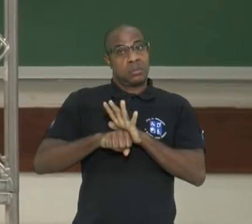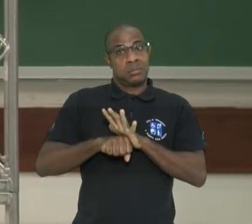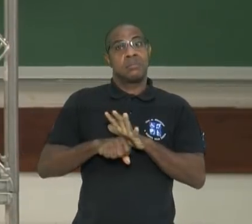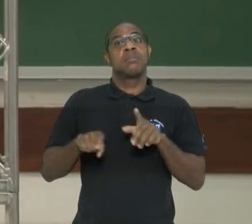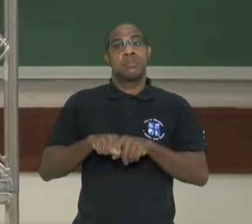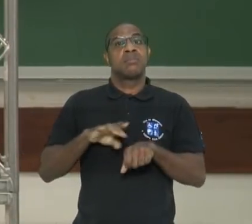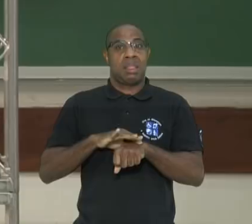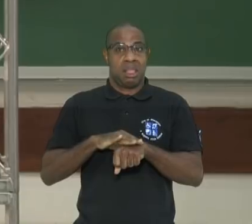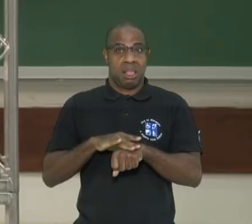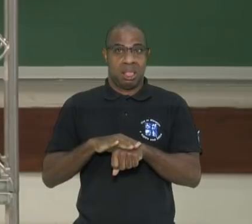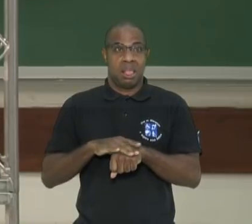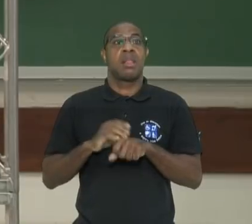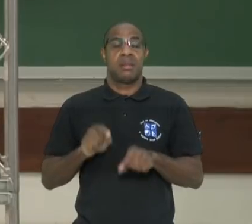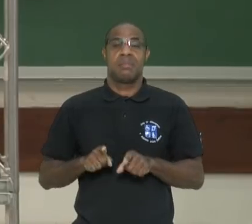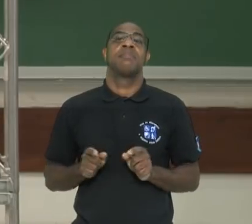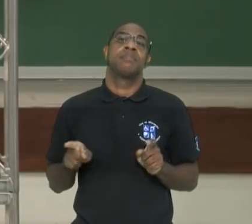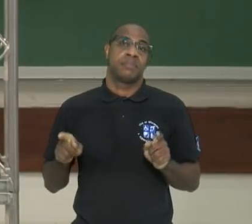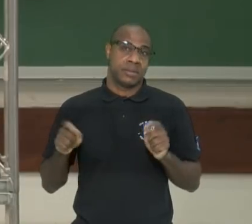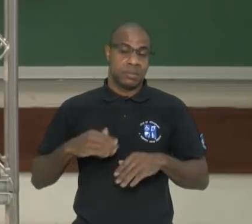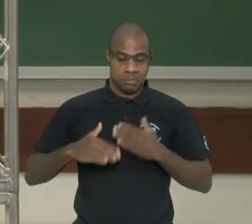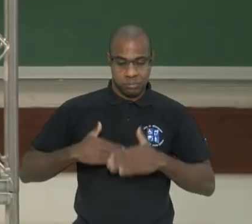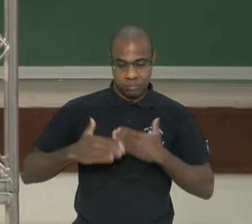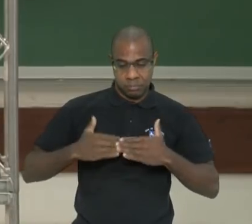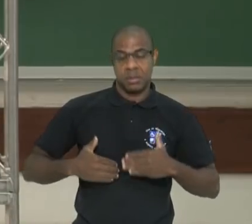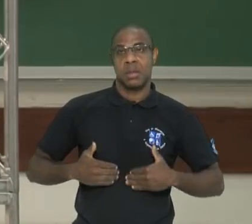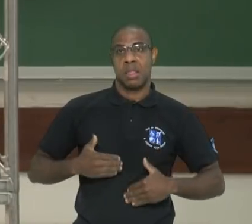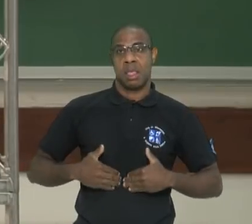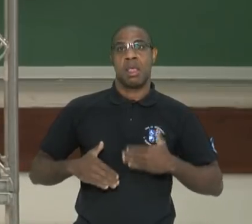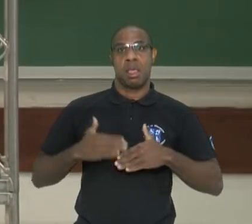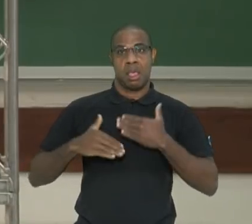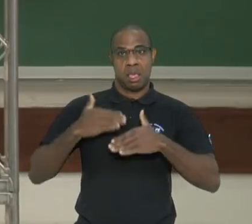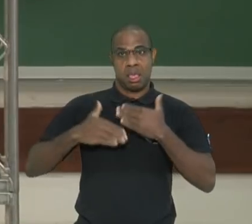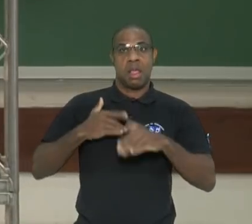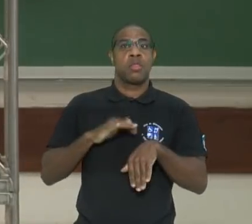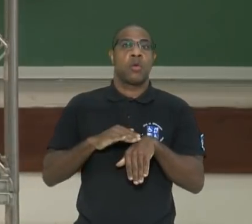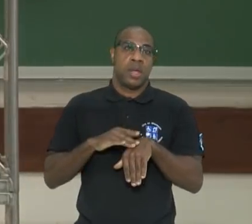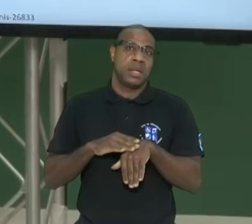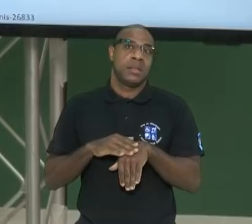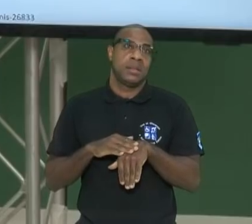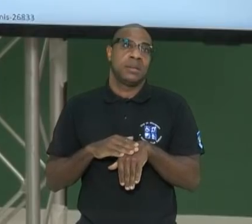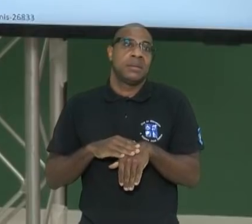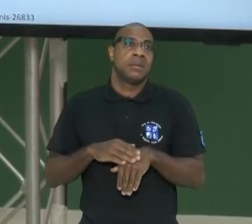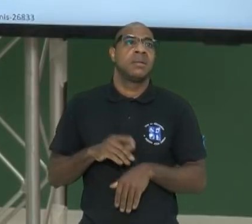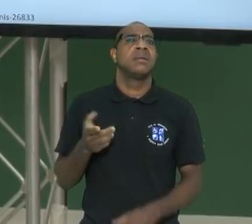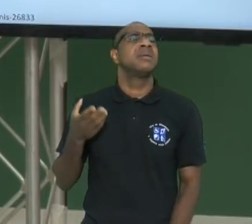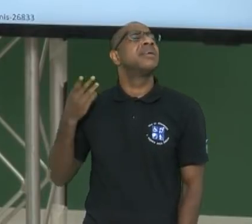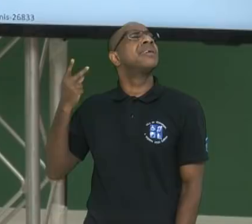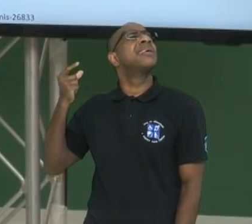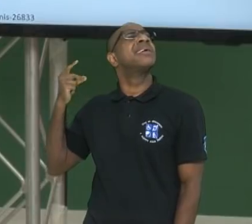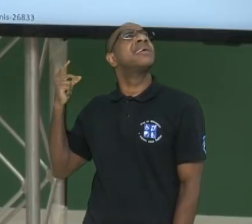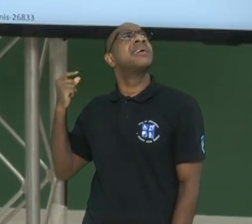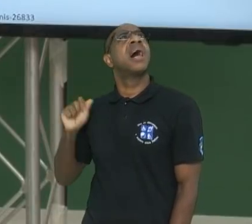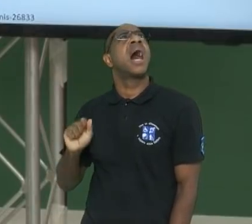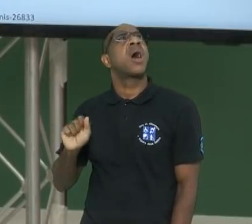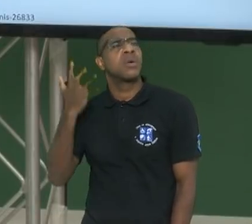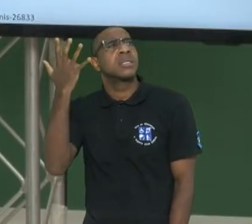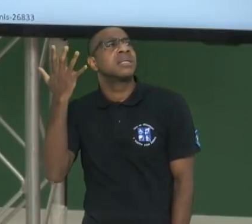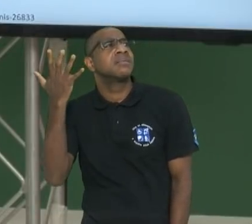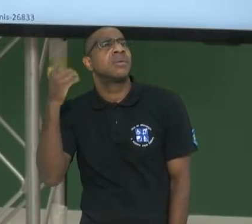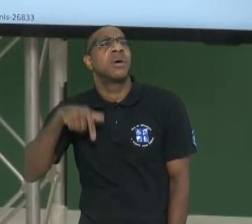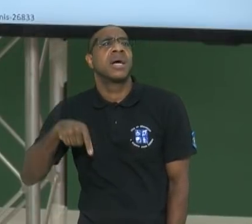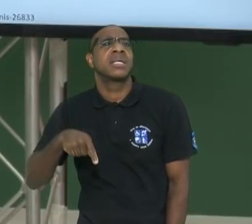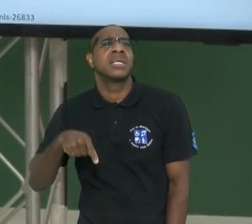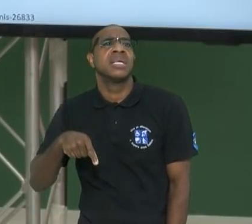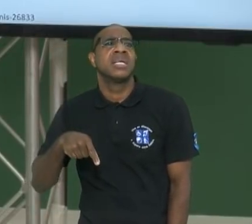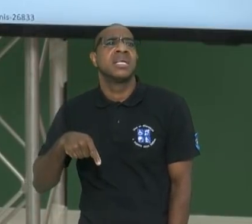contaminada com o trypanosoma e desenvolveu doença de Chagas. Esse caso aconteceu alguns anos atrás, aqui na